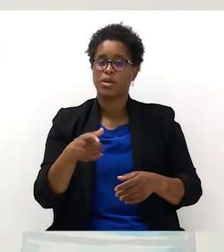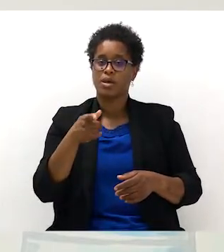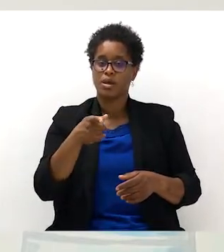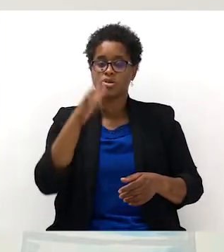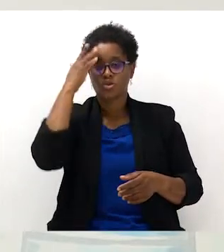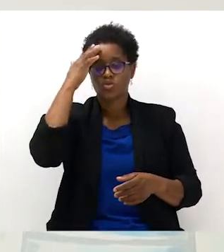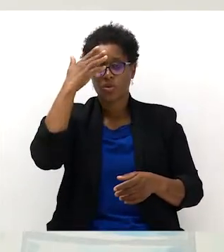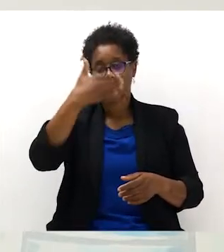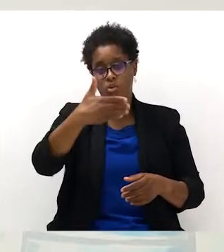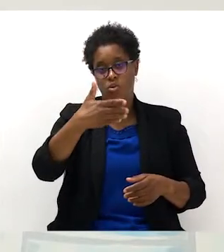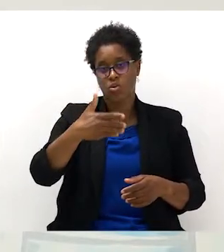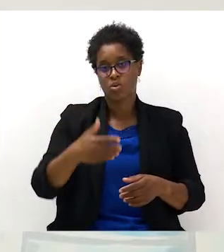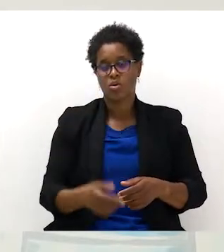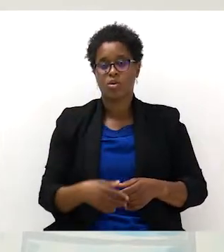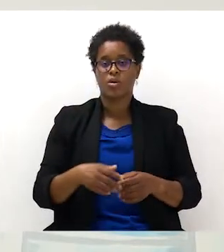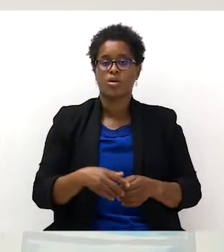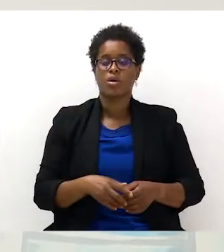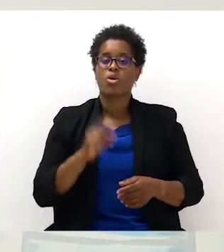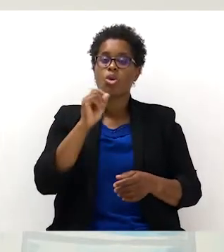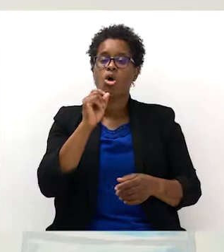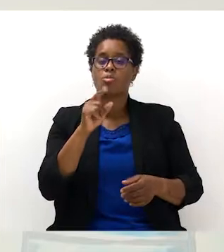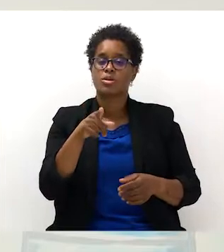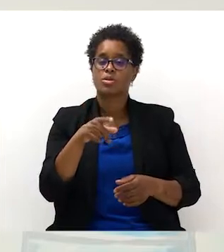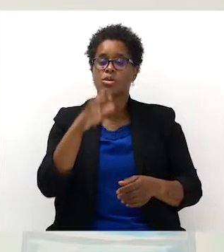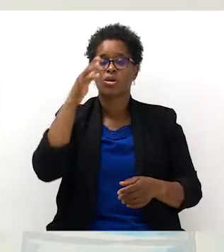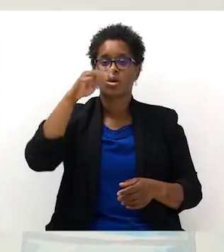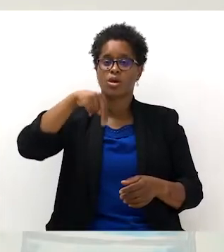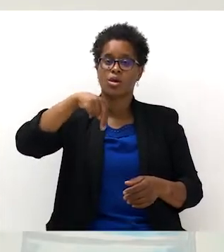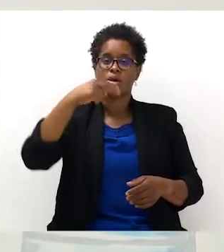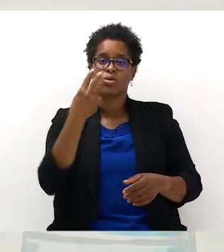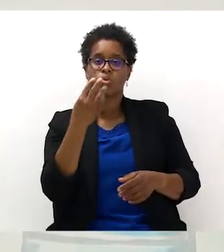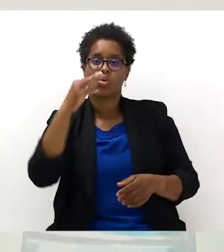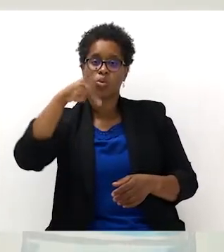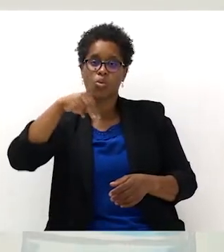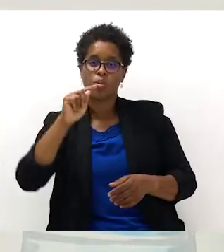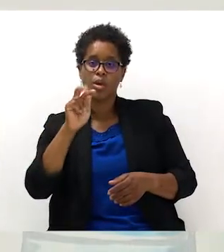este número 1, nós damos o nome de numerador.